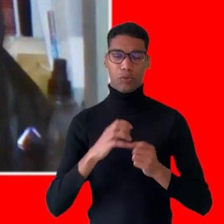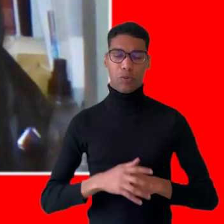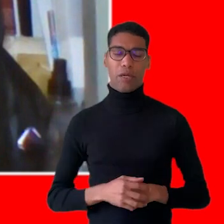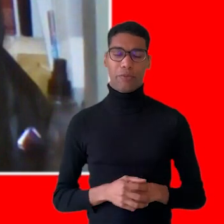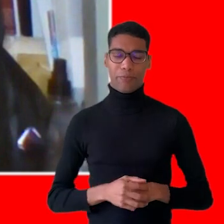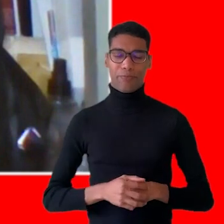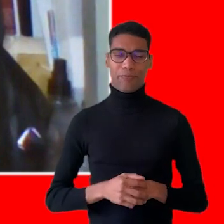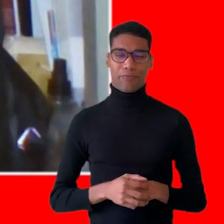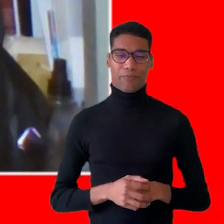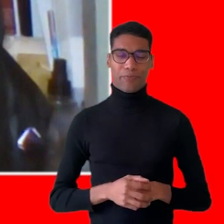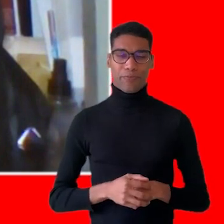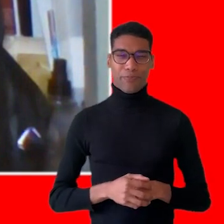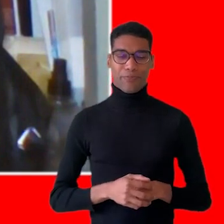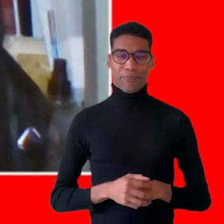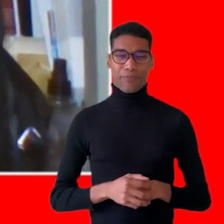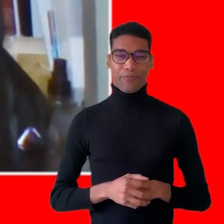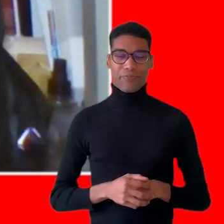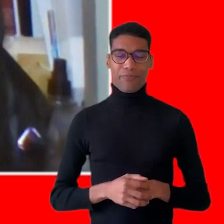é cinza.